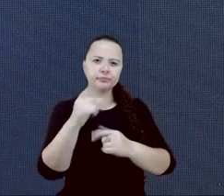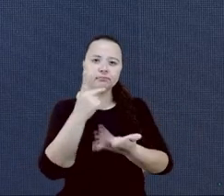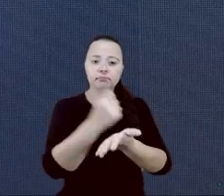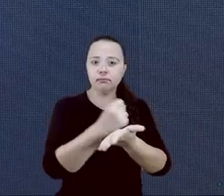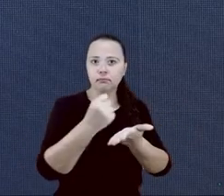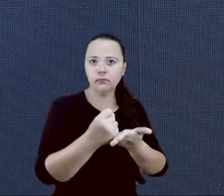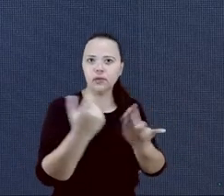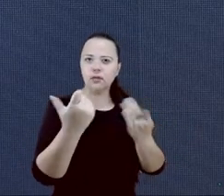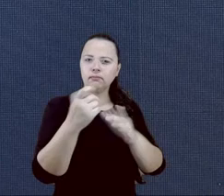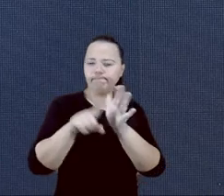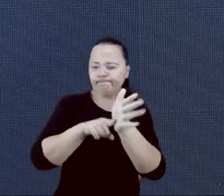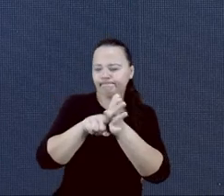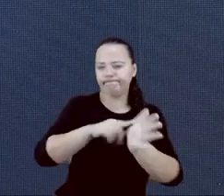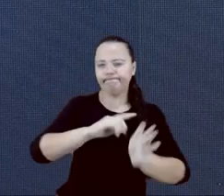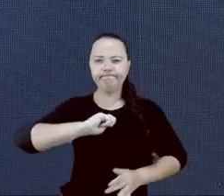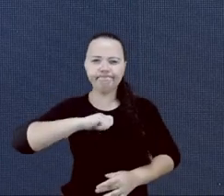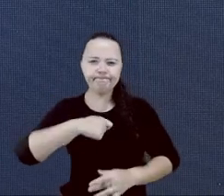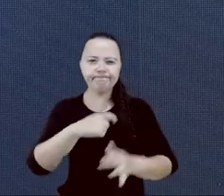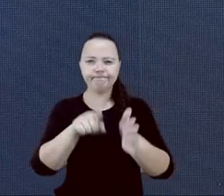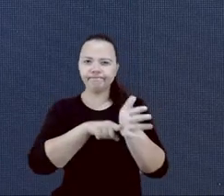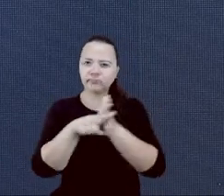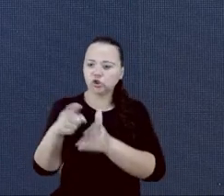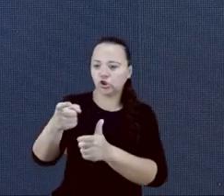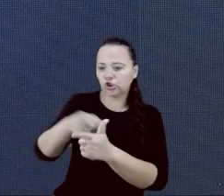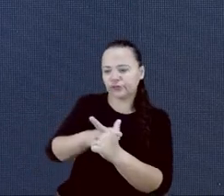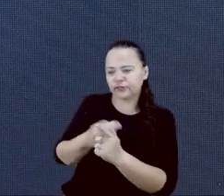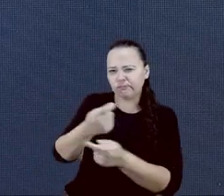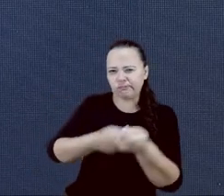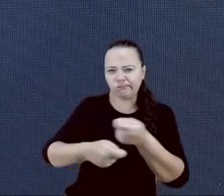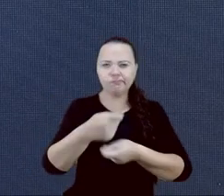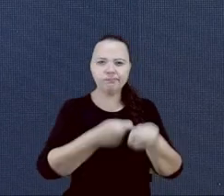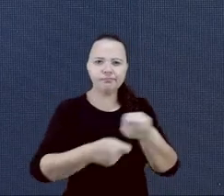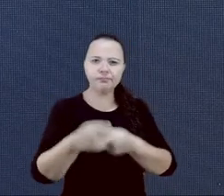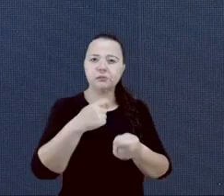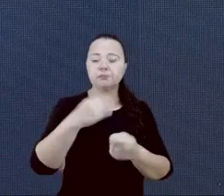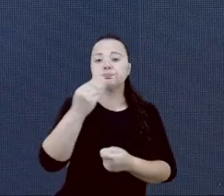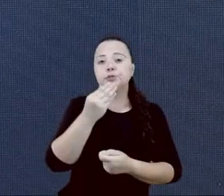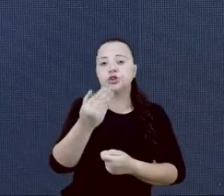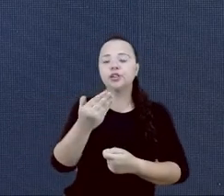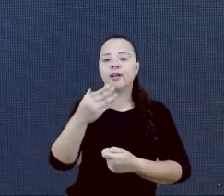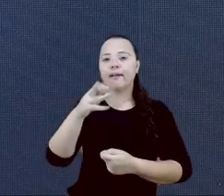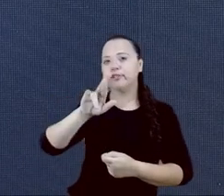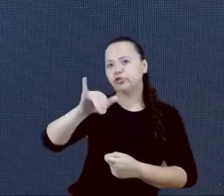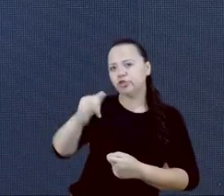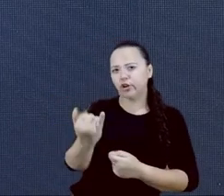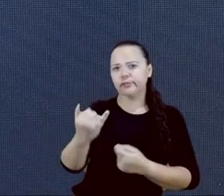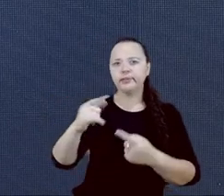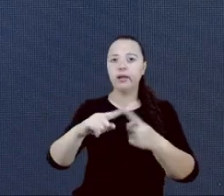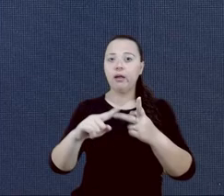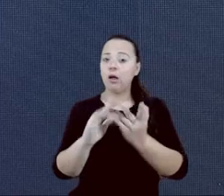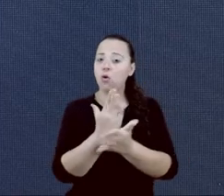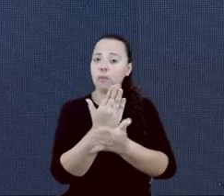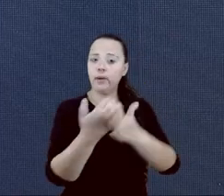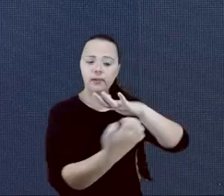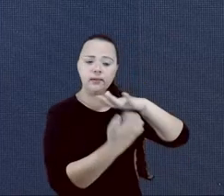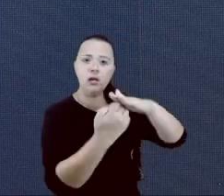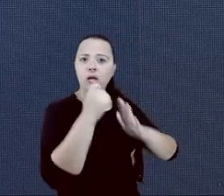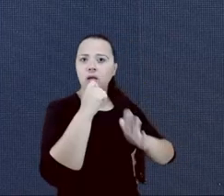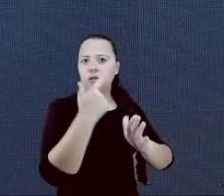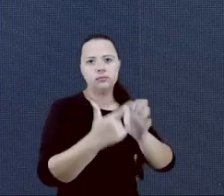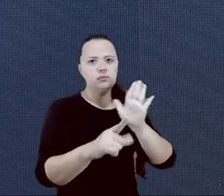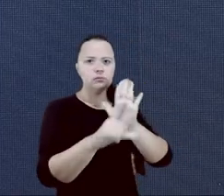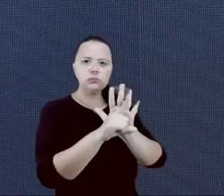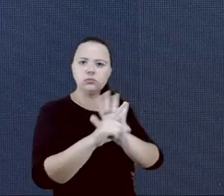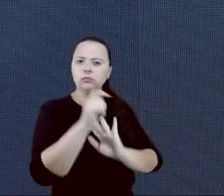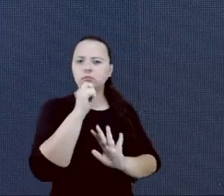consultoria para renegociar temas de dívidas empresas pedindo RJ até empresas que não estão listadas ou que não tem necessariamente exposição